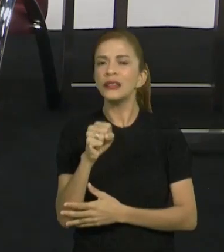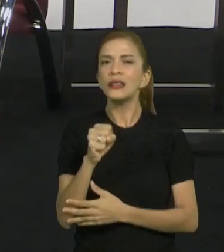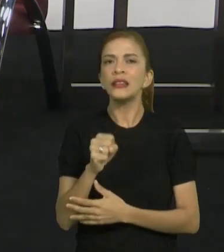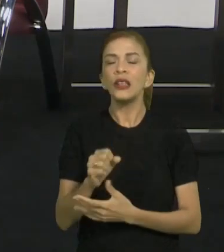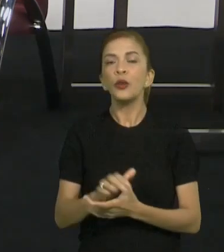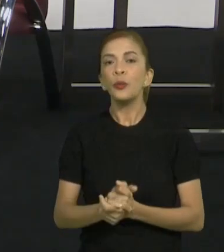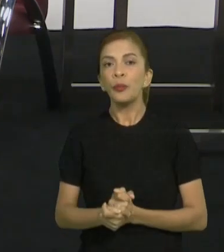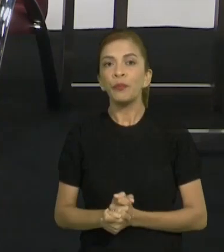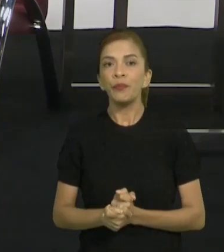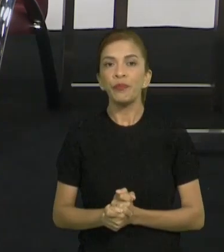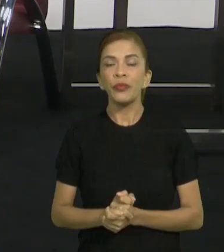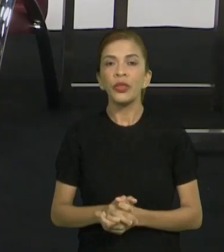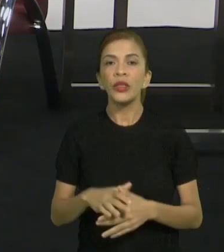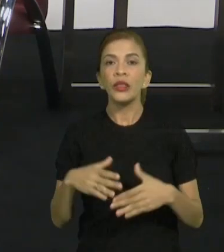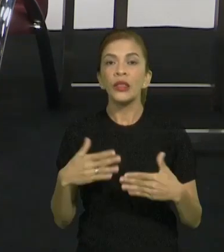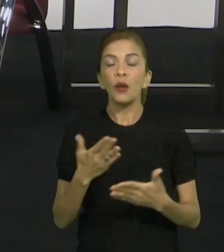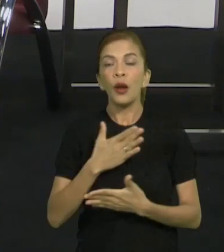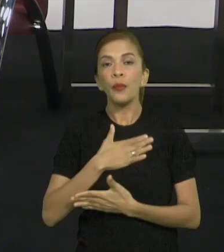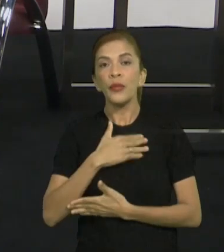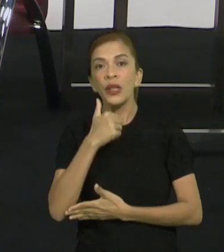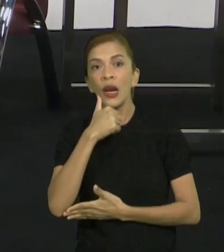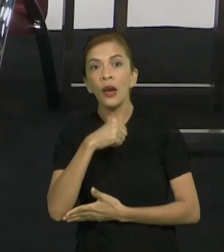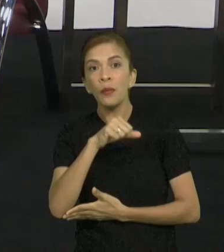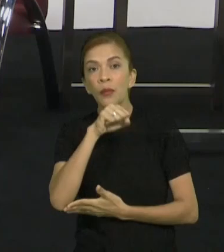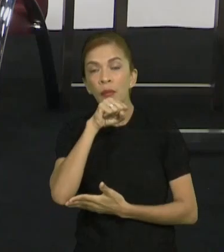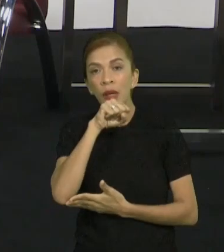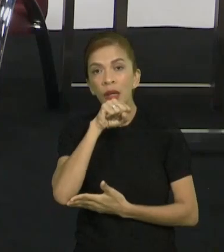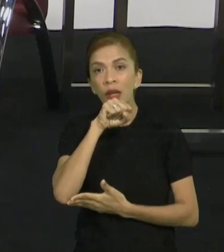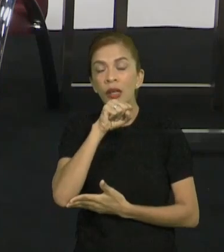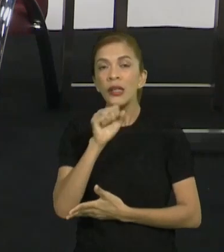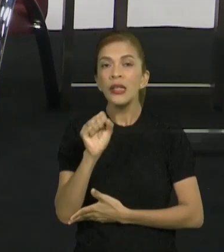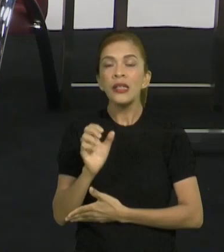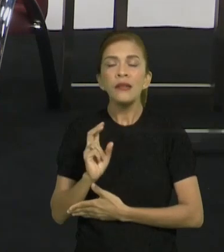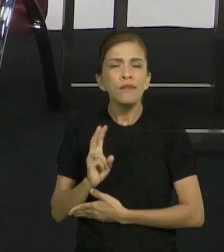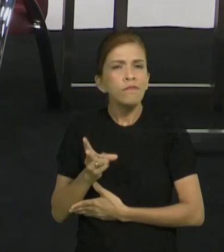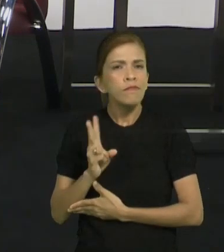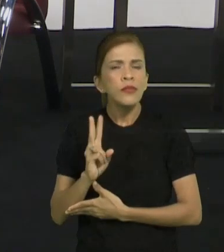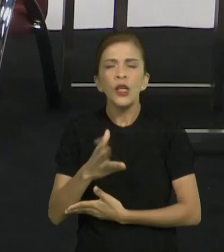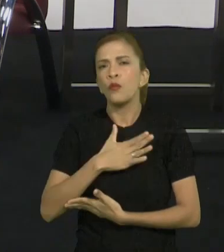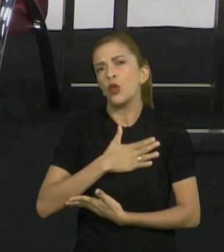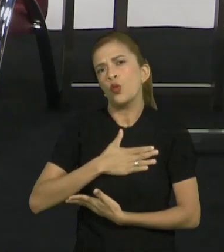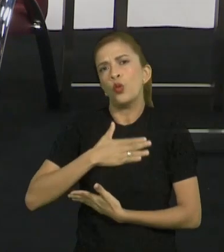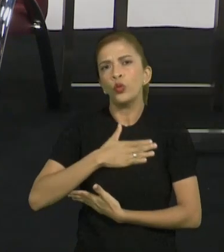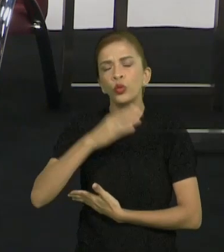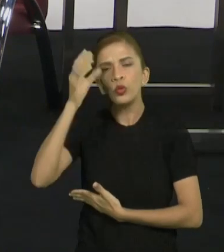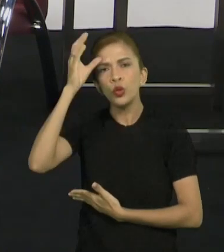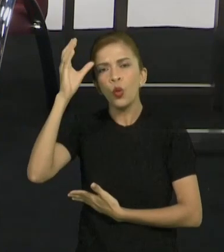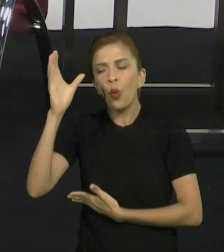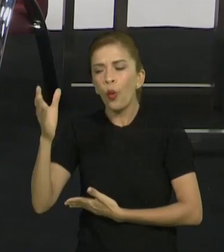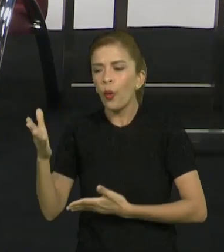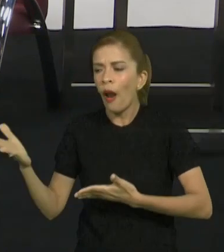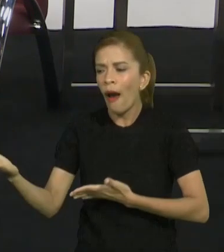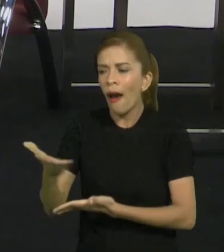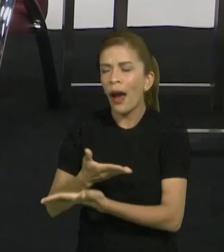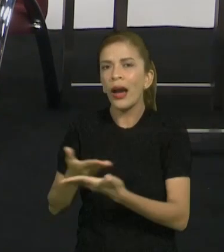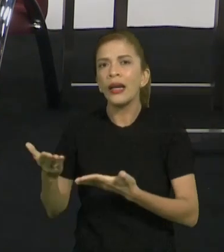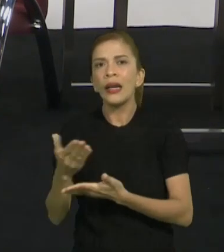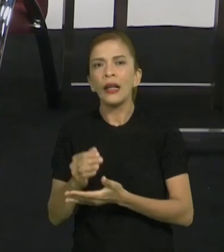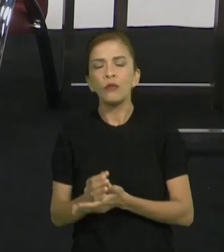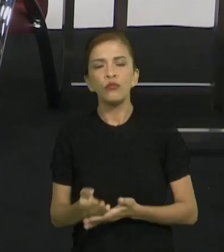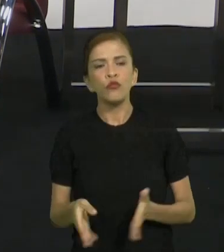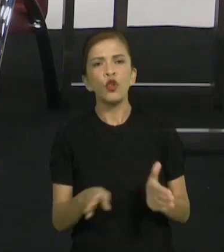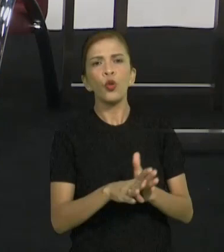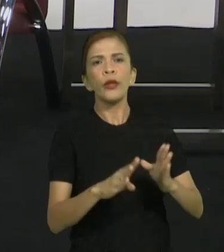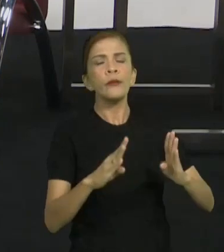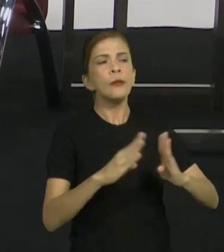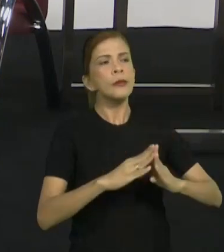cultura. E aí, a minha mãe sempre foi muito envolvida, né, em cultura. E ela, do nada, chegou em casa e disse, eu